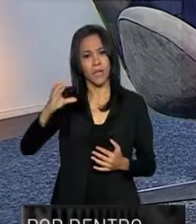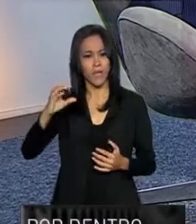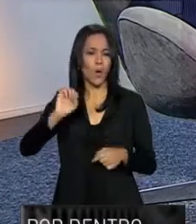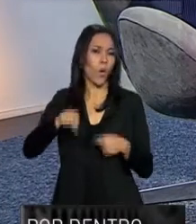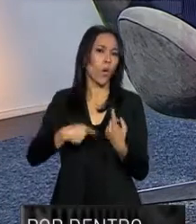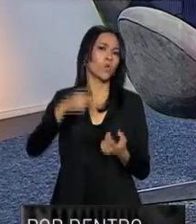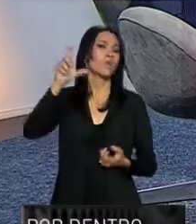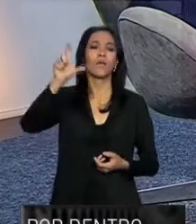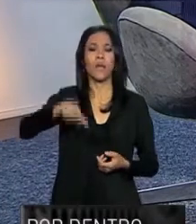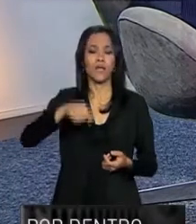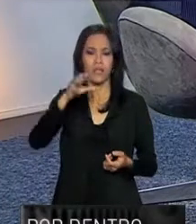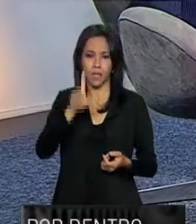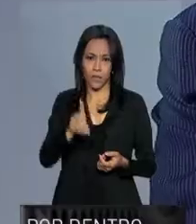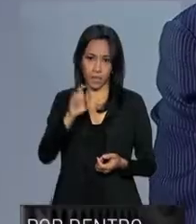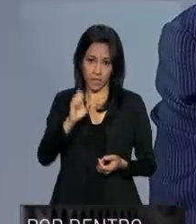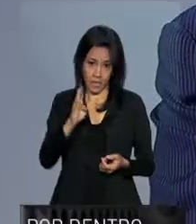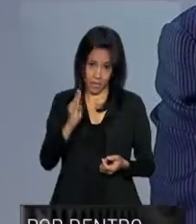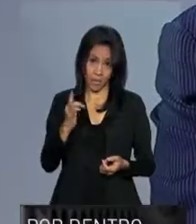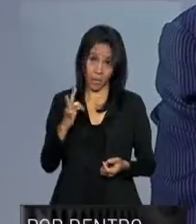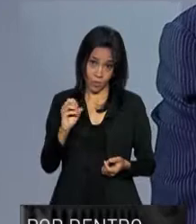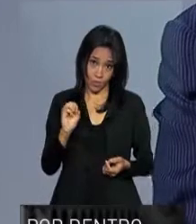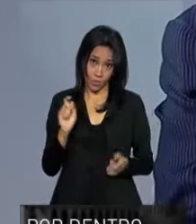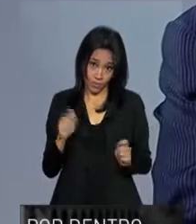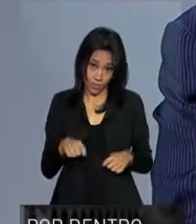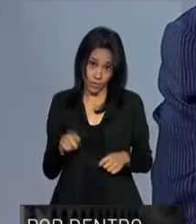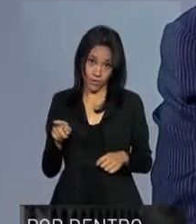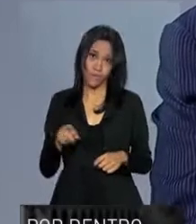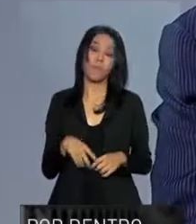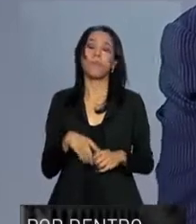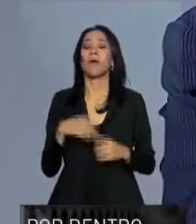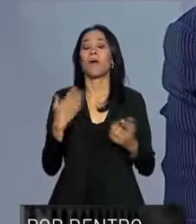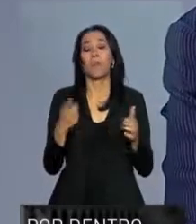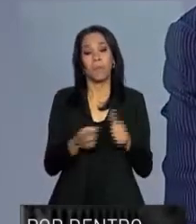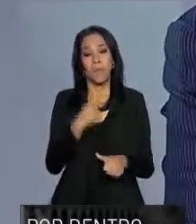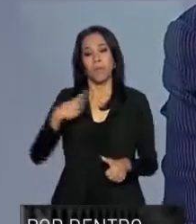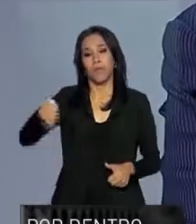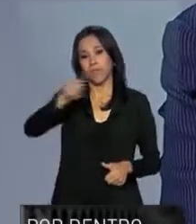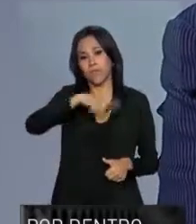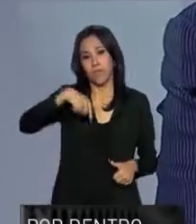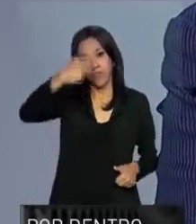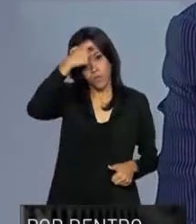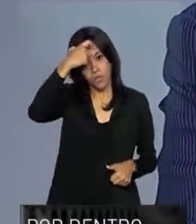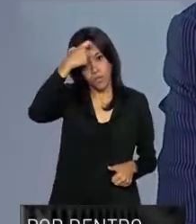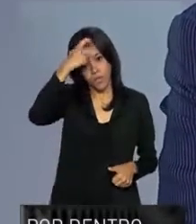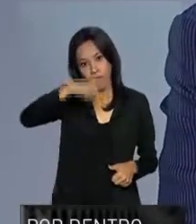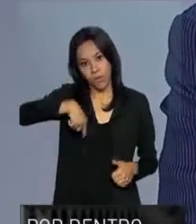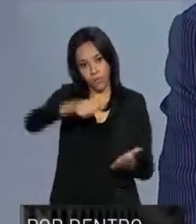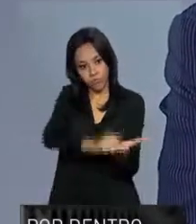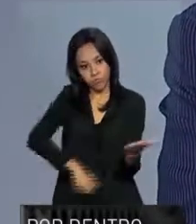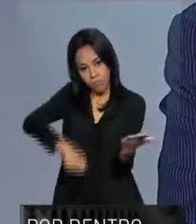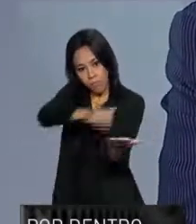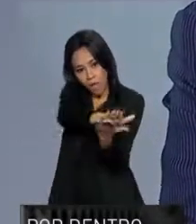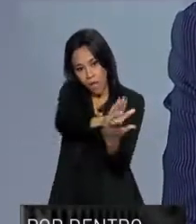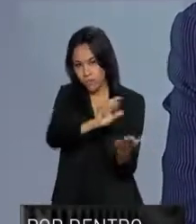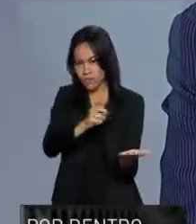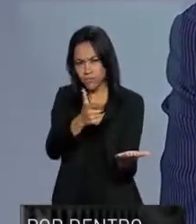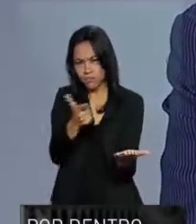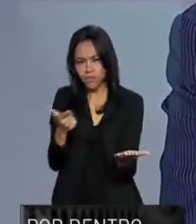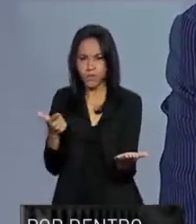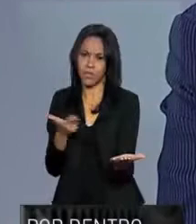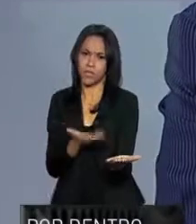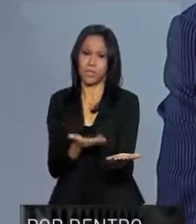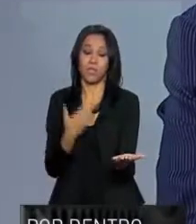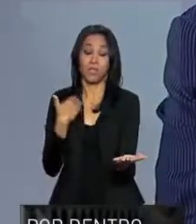pelo país brinca primeiro nós desejamos que o motorista tenha consciência de não ser autuado é que ele possa perceber que os